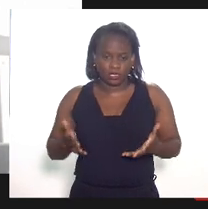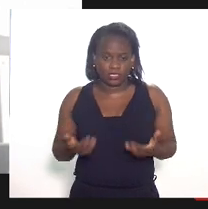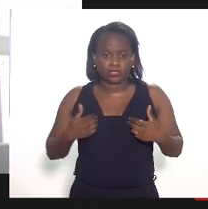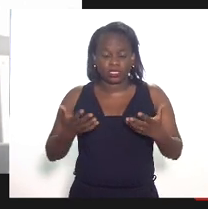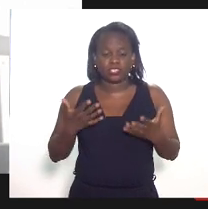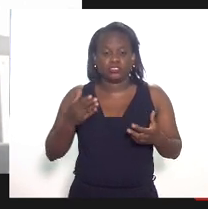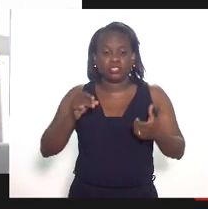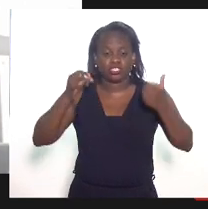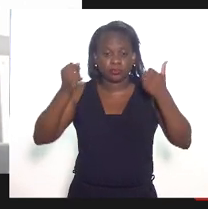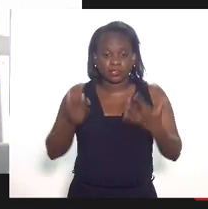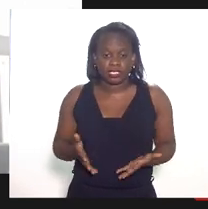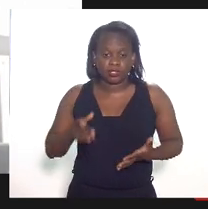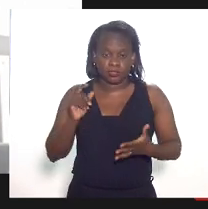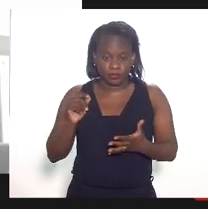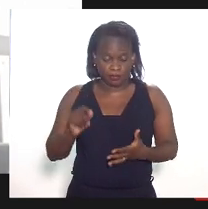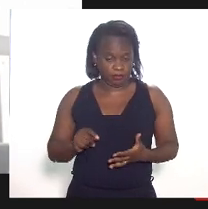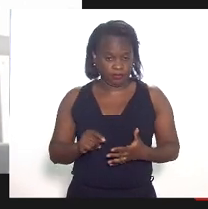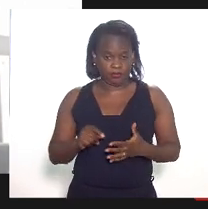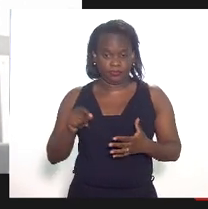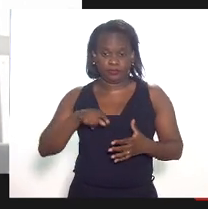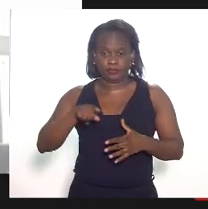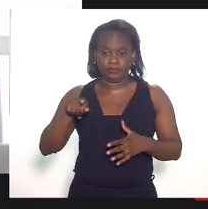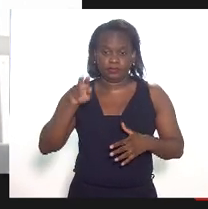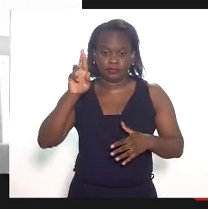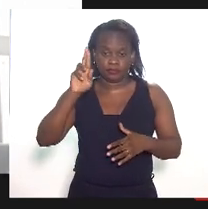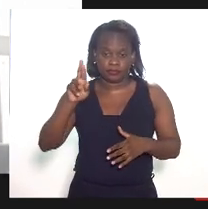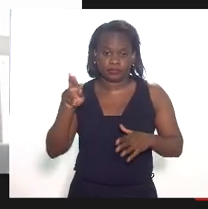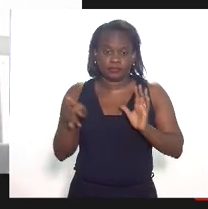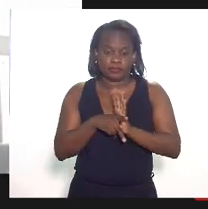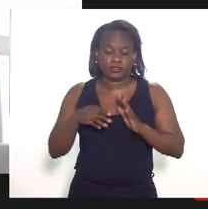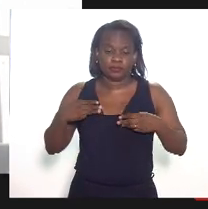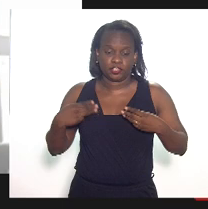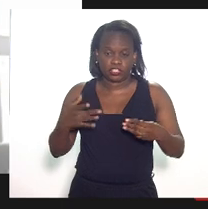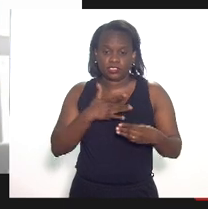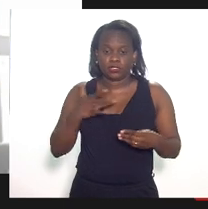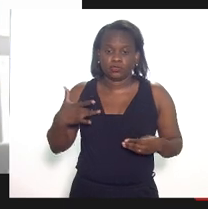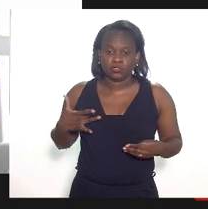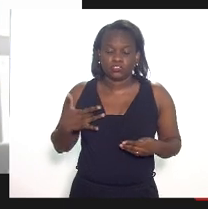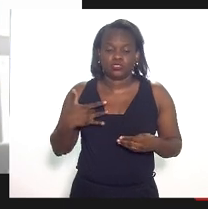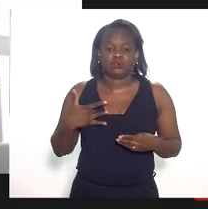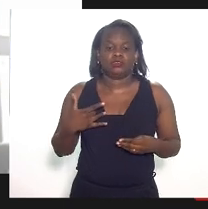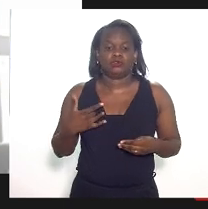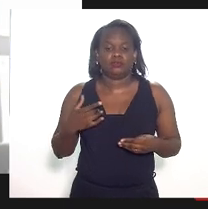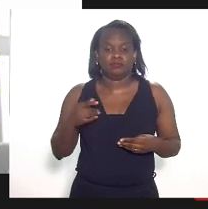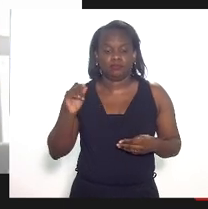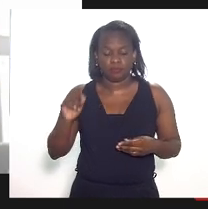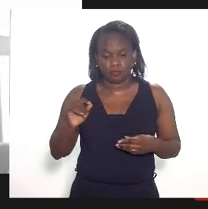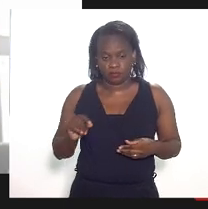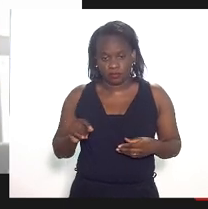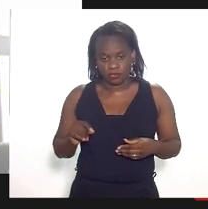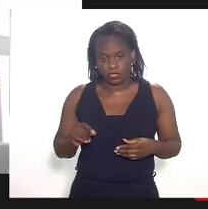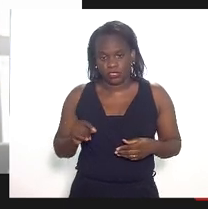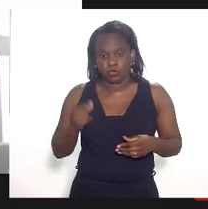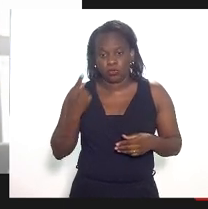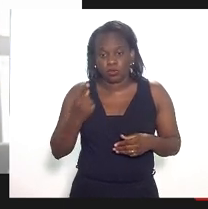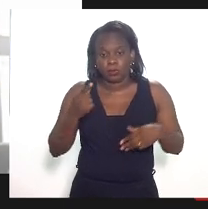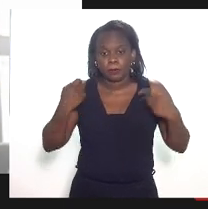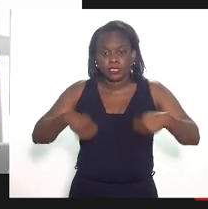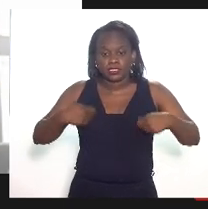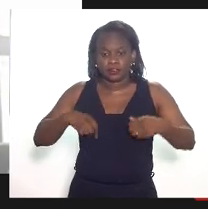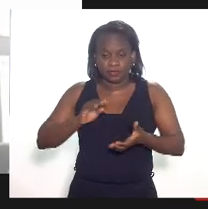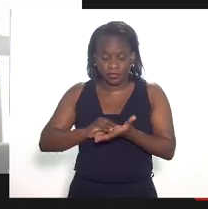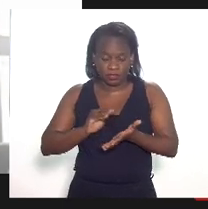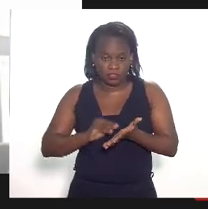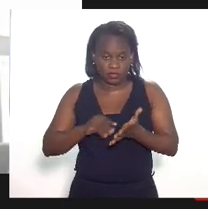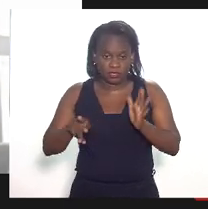gostaria só de enfatizar para o representante do Ministério da Saúde, é que uma das grandes demandas dessa